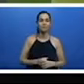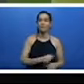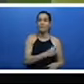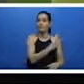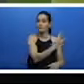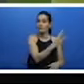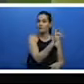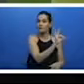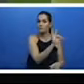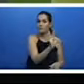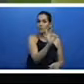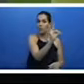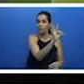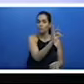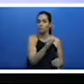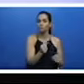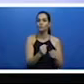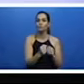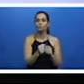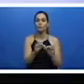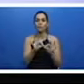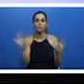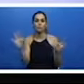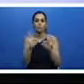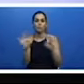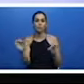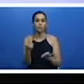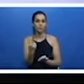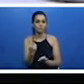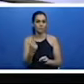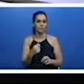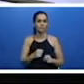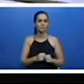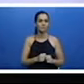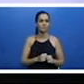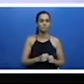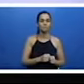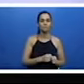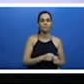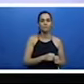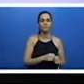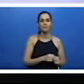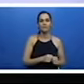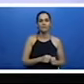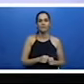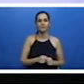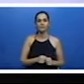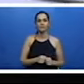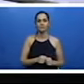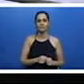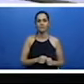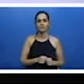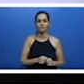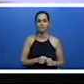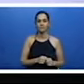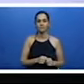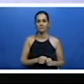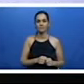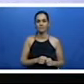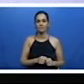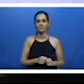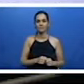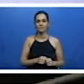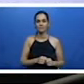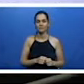3 pontos, saem 2, ó. 3 pontos, saem 2 cordas de